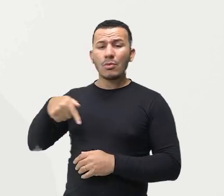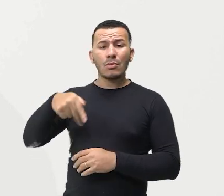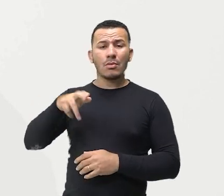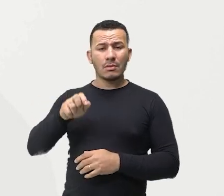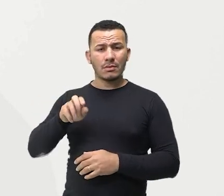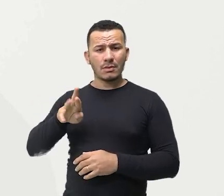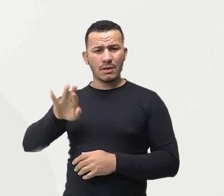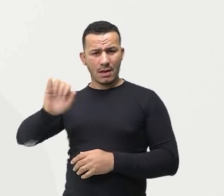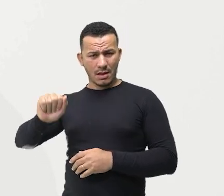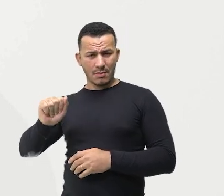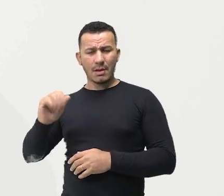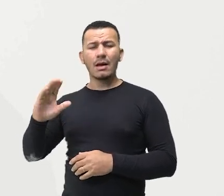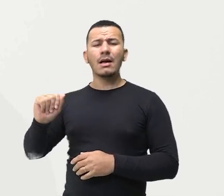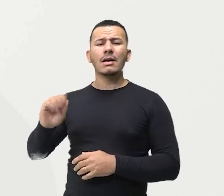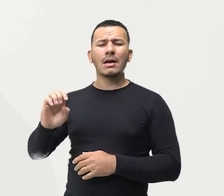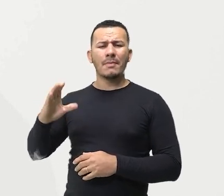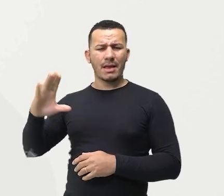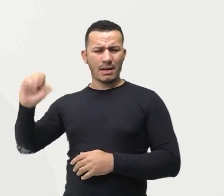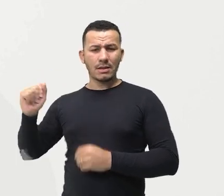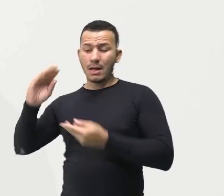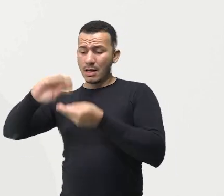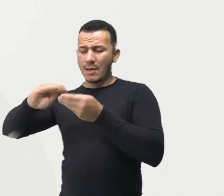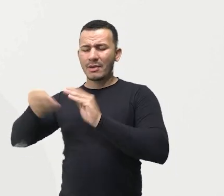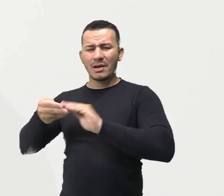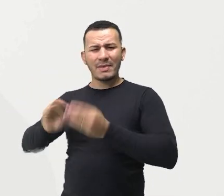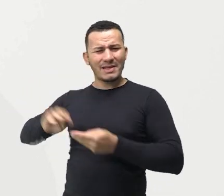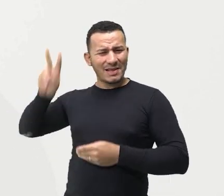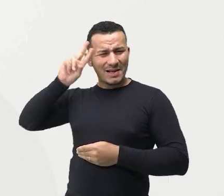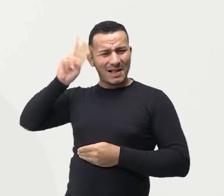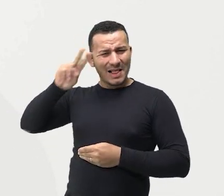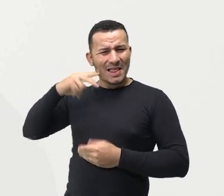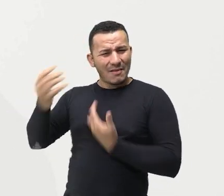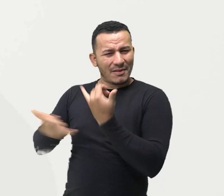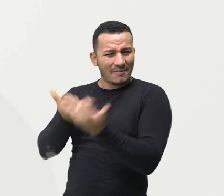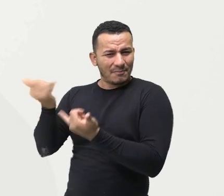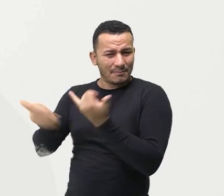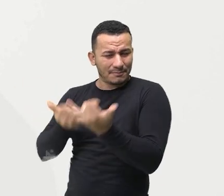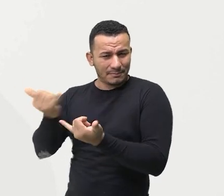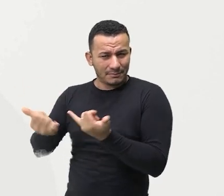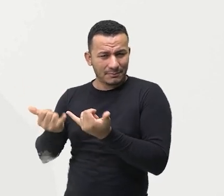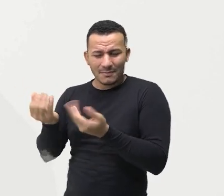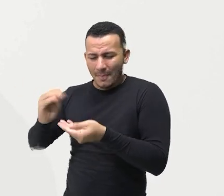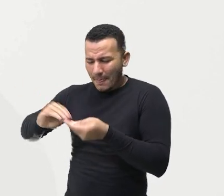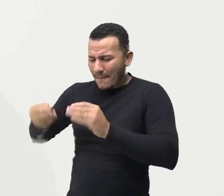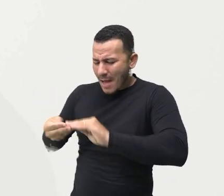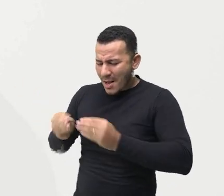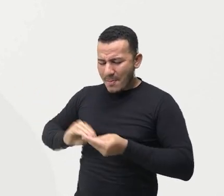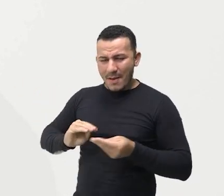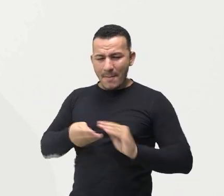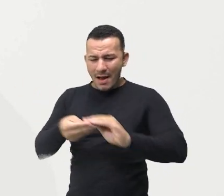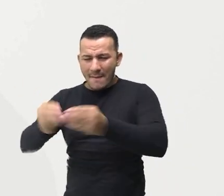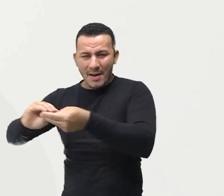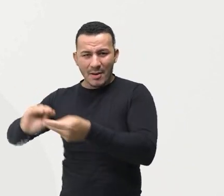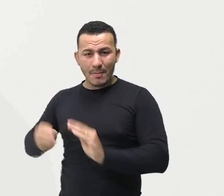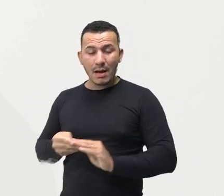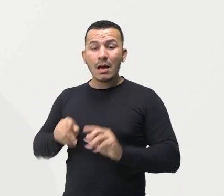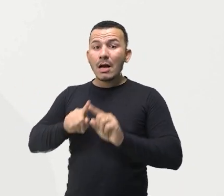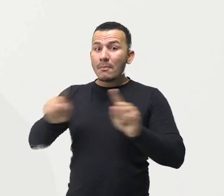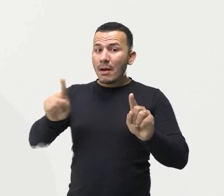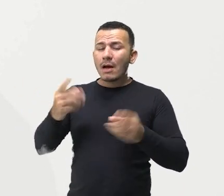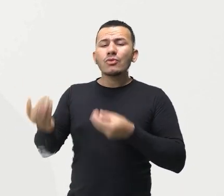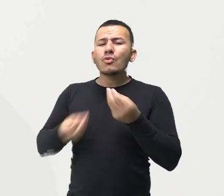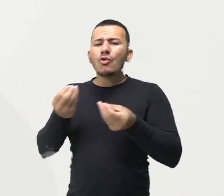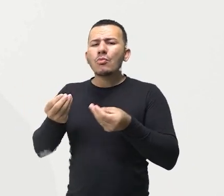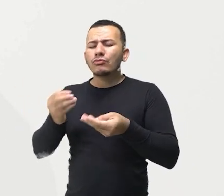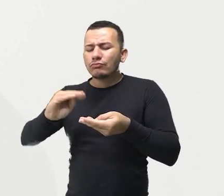quebra-cabeça, certo? A gente tem a ideia de um jogo, aquele jogo de entretenimento, mas para você resolver um quebra-cabeça, você tem que